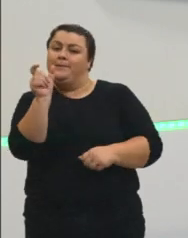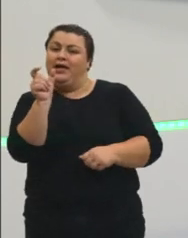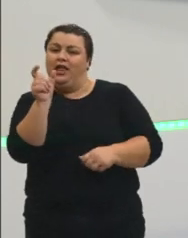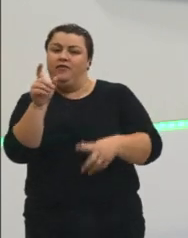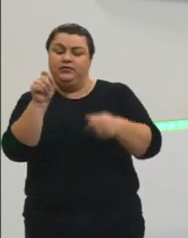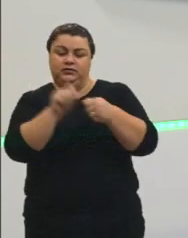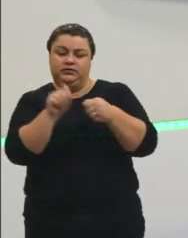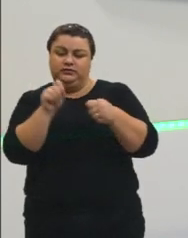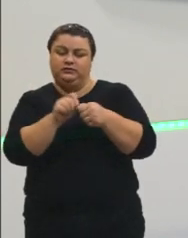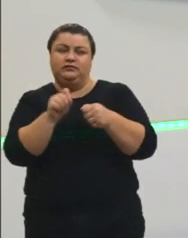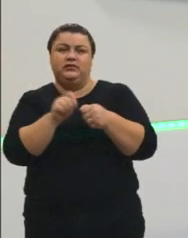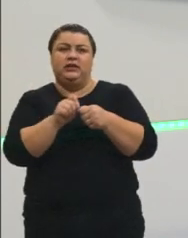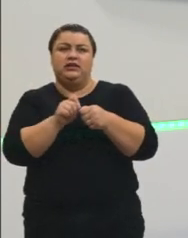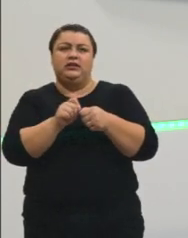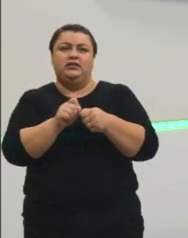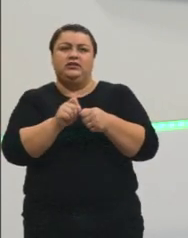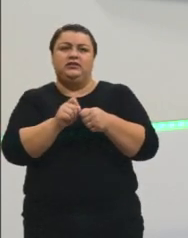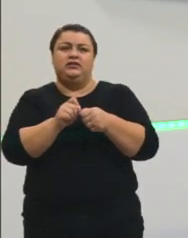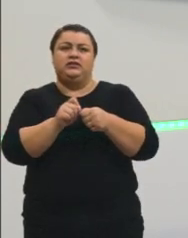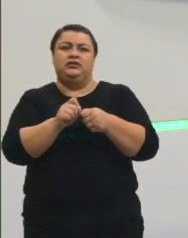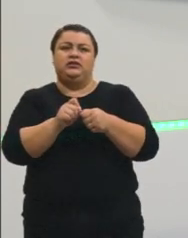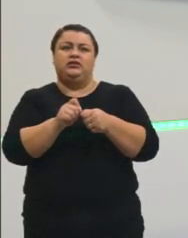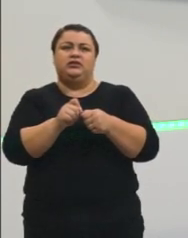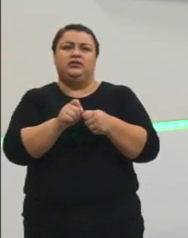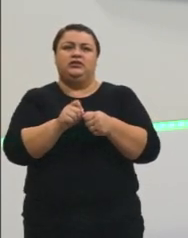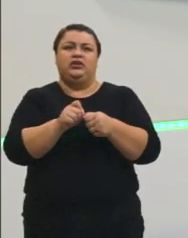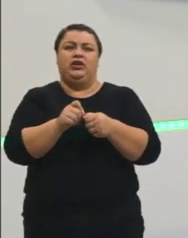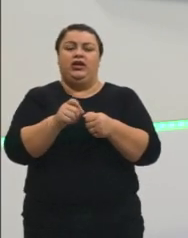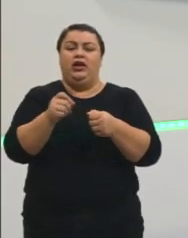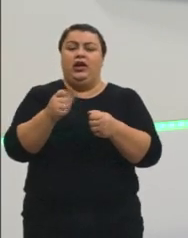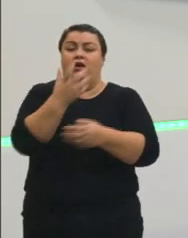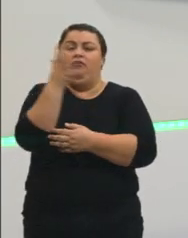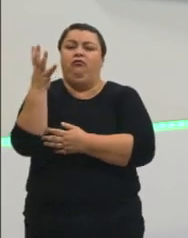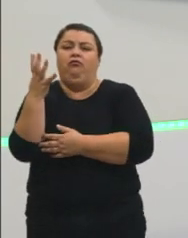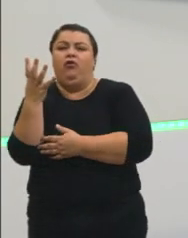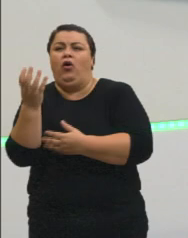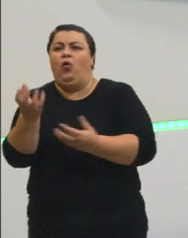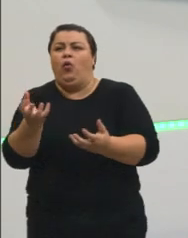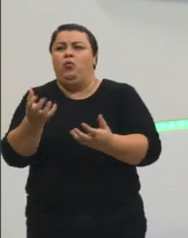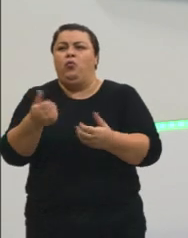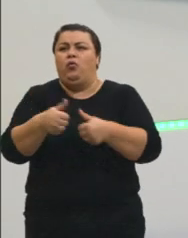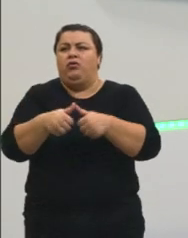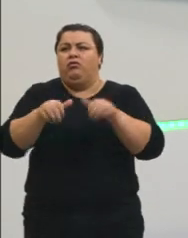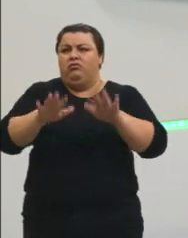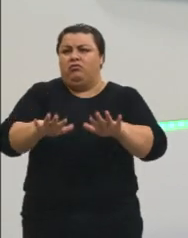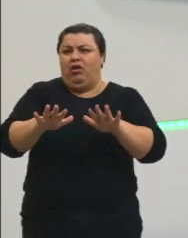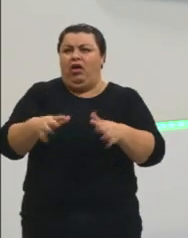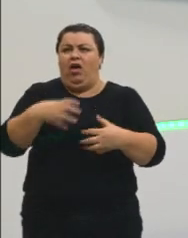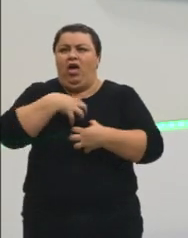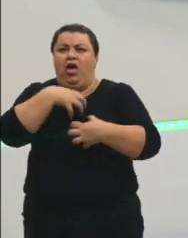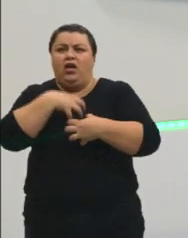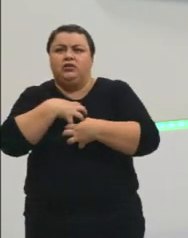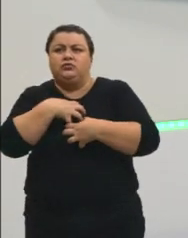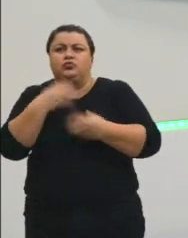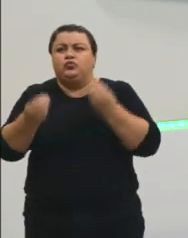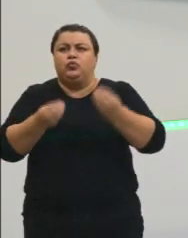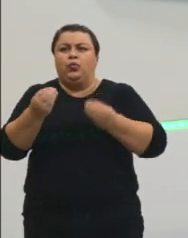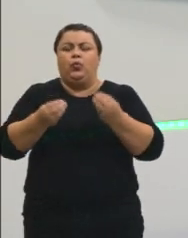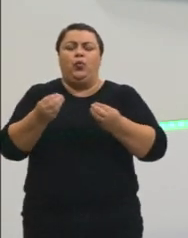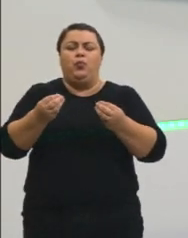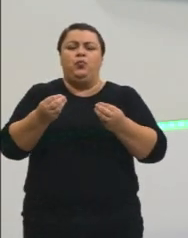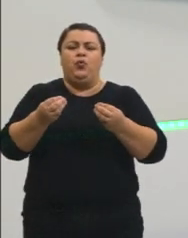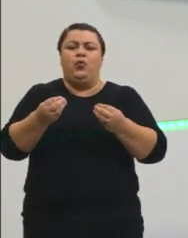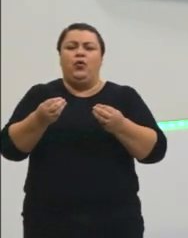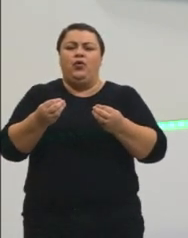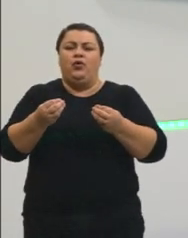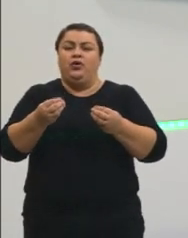ações fenômenos da natureza estados que os seres podem estar os verbos são assim